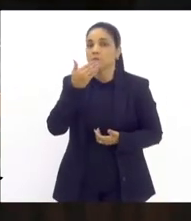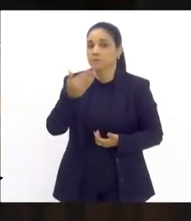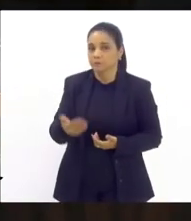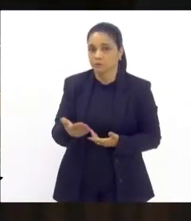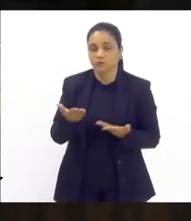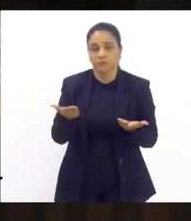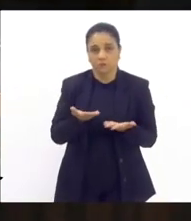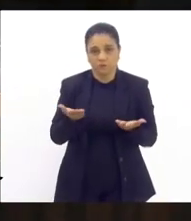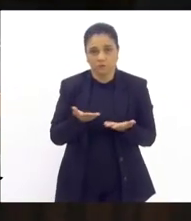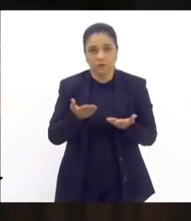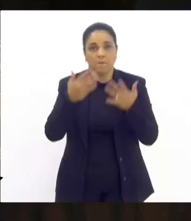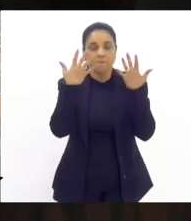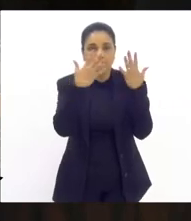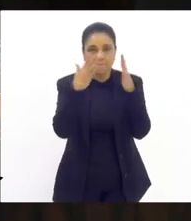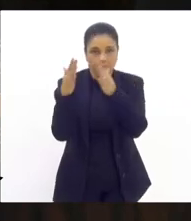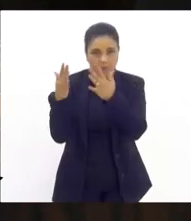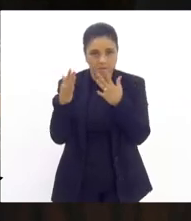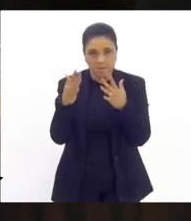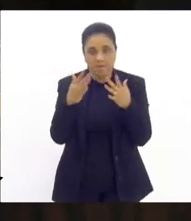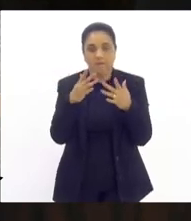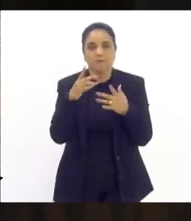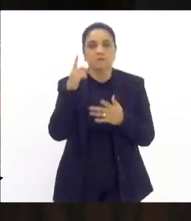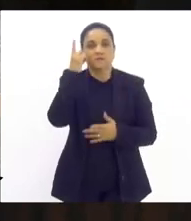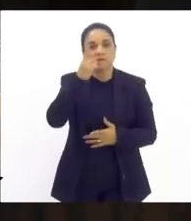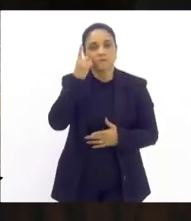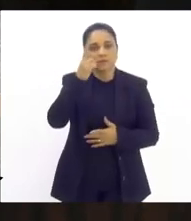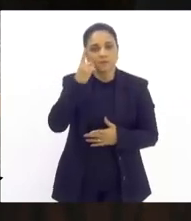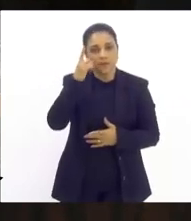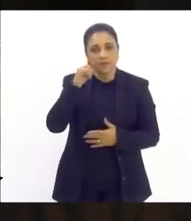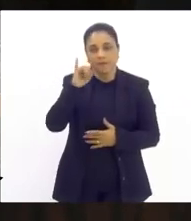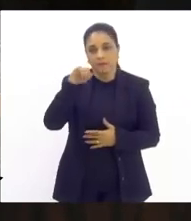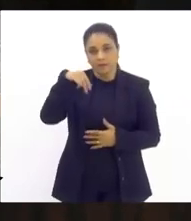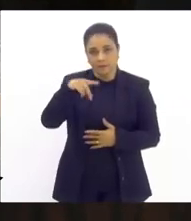Parabéns Nossa nome deputada Índia